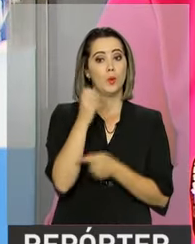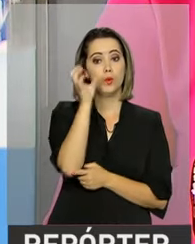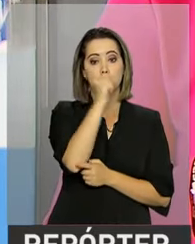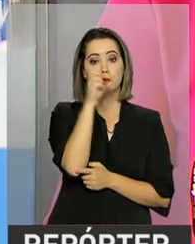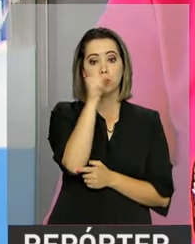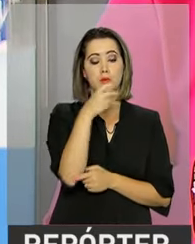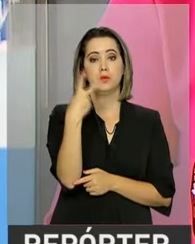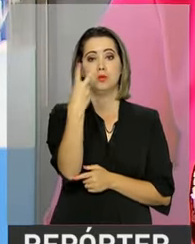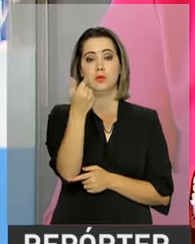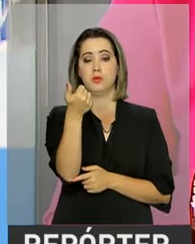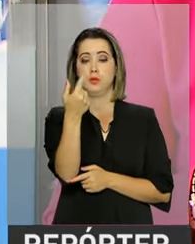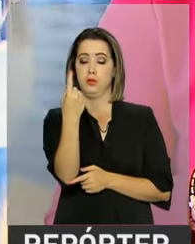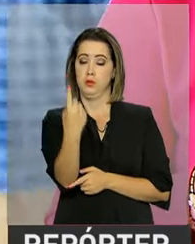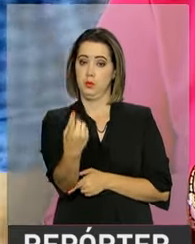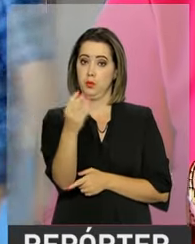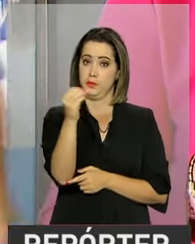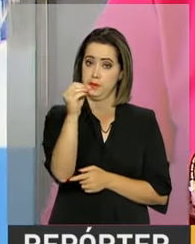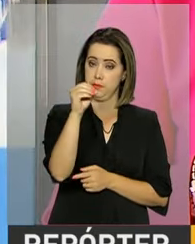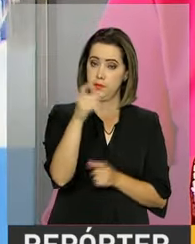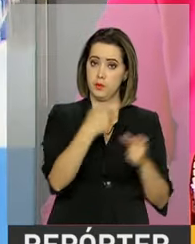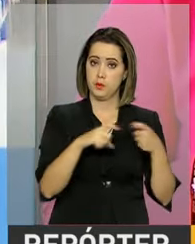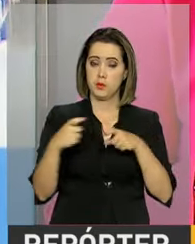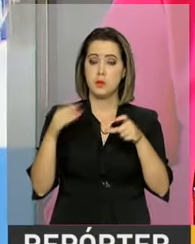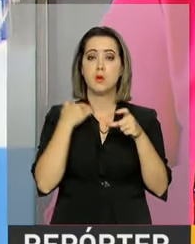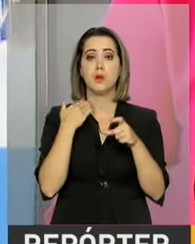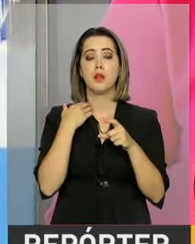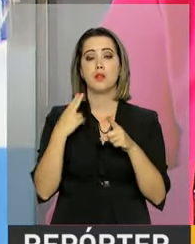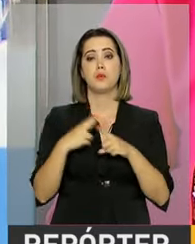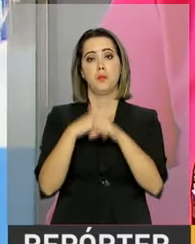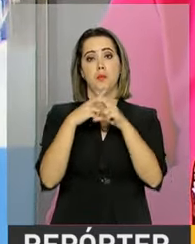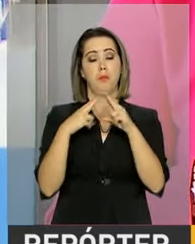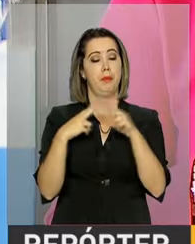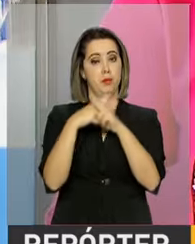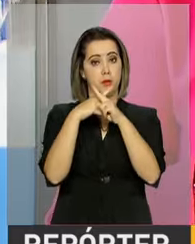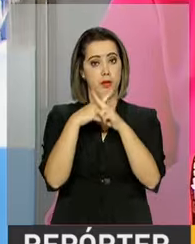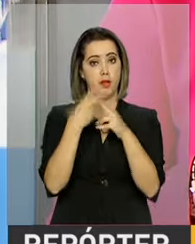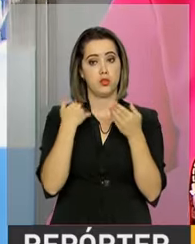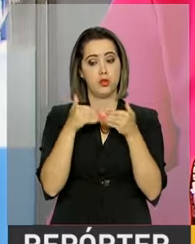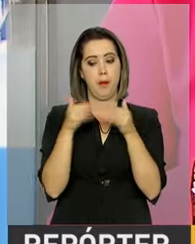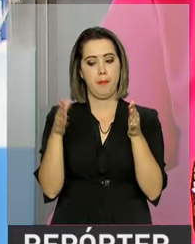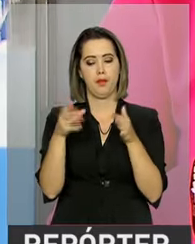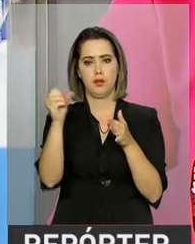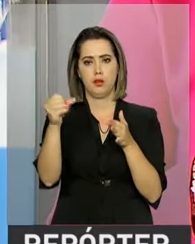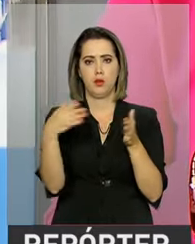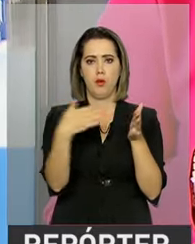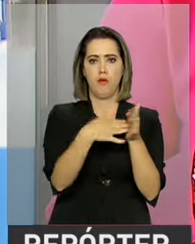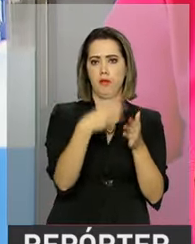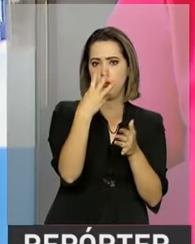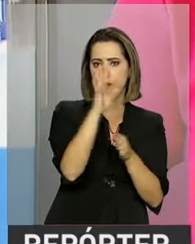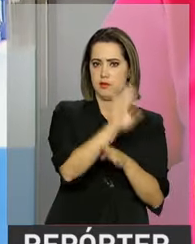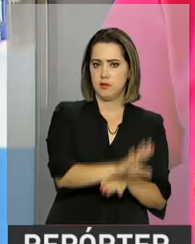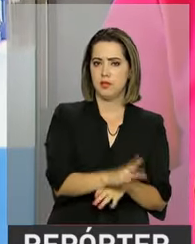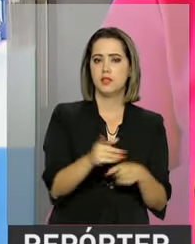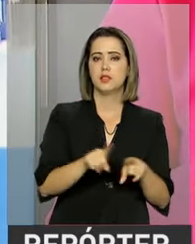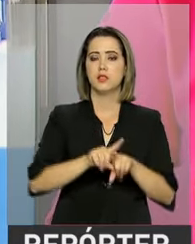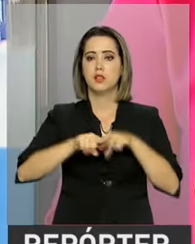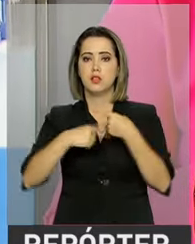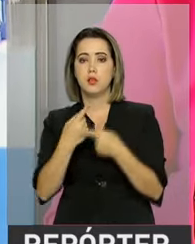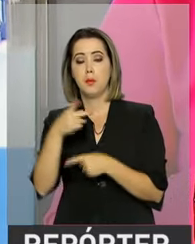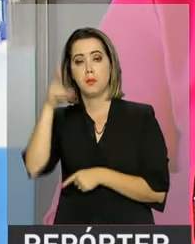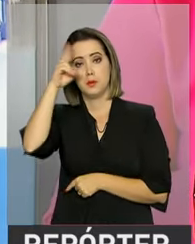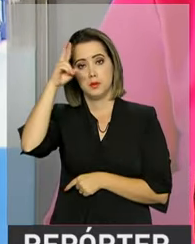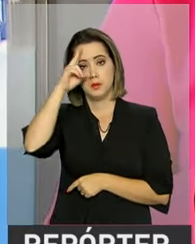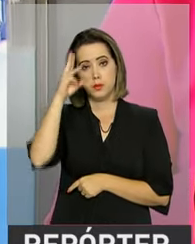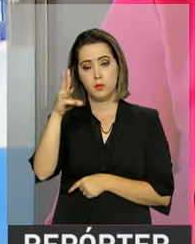2100 agências da Caixa vão estar abertas das 9 da manhã às 3 da tarde e na segunda terça e